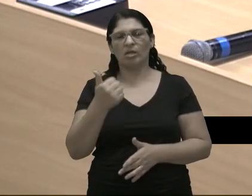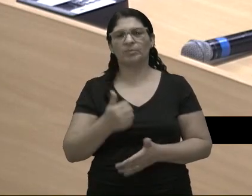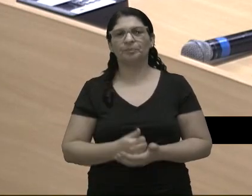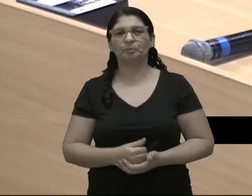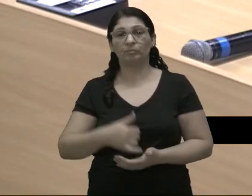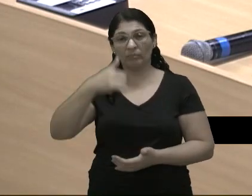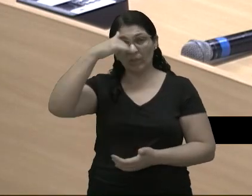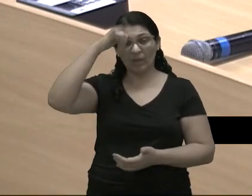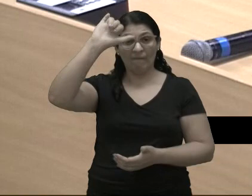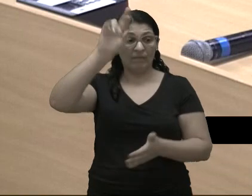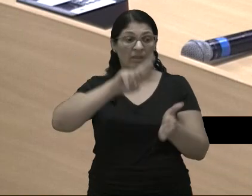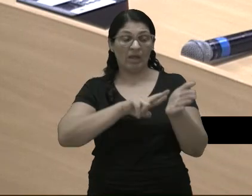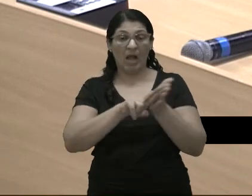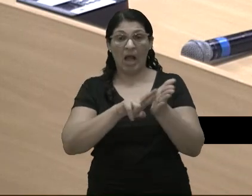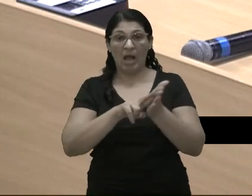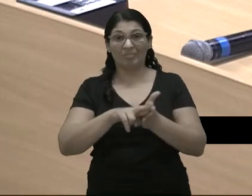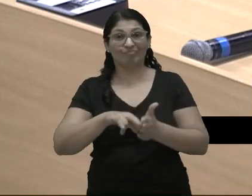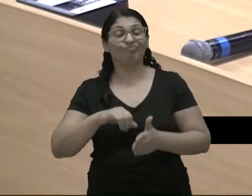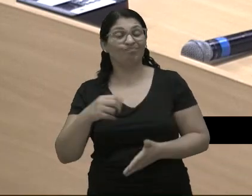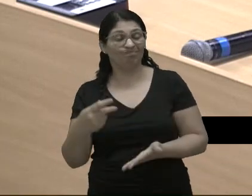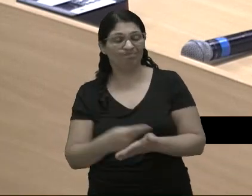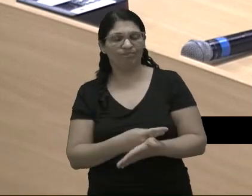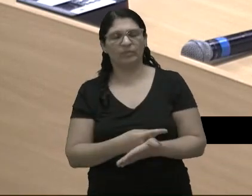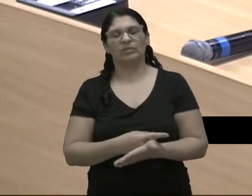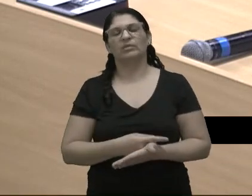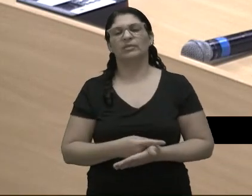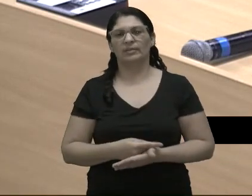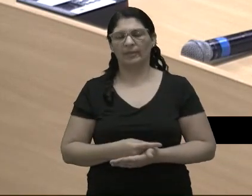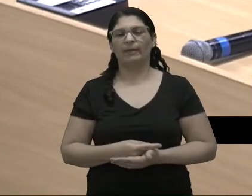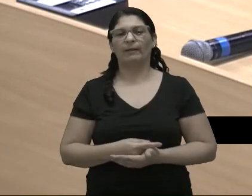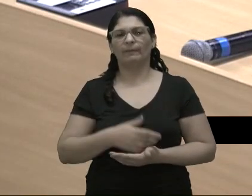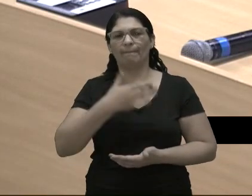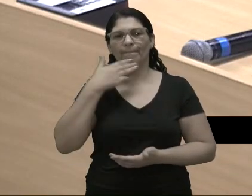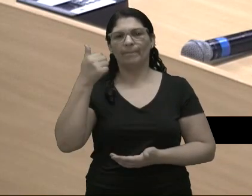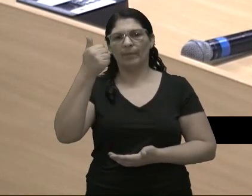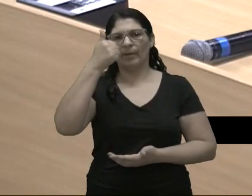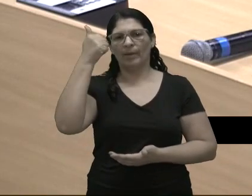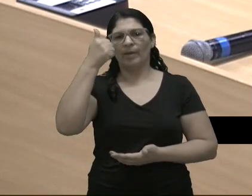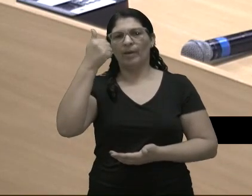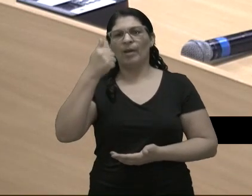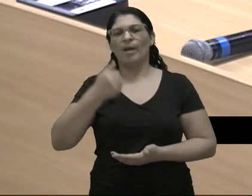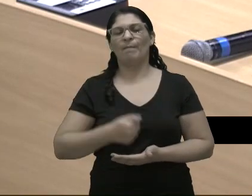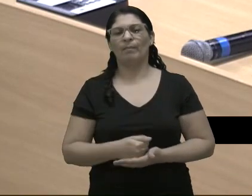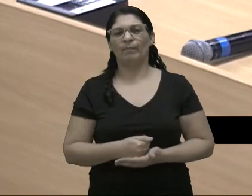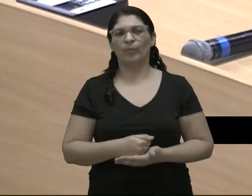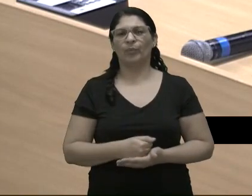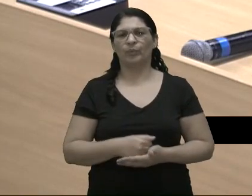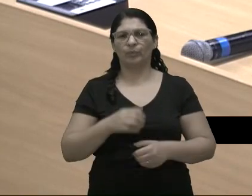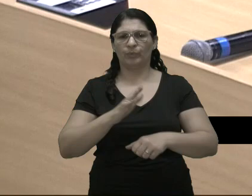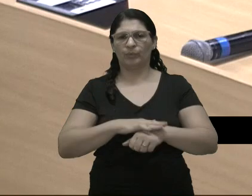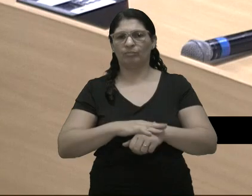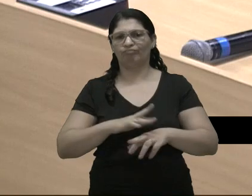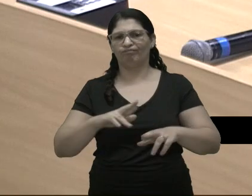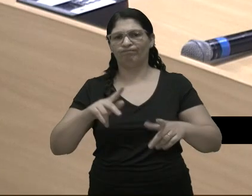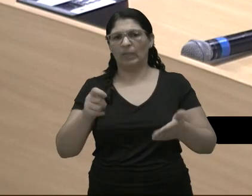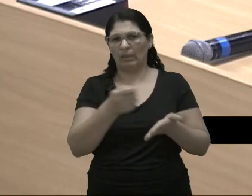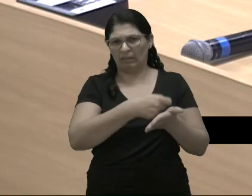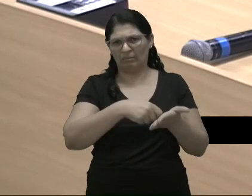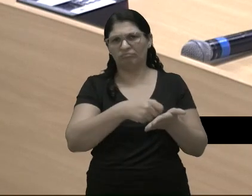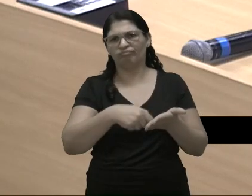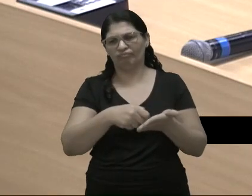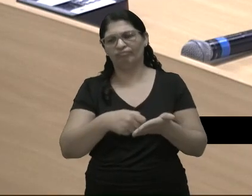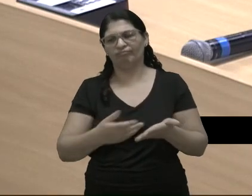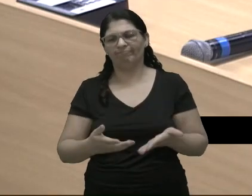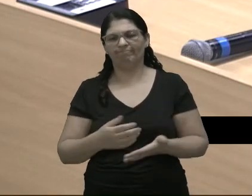e parecer que ele está se evadindo de responder. Acho melhor a gente conduzir dessa maneira, se for do agrado de vocês. Com